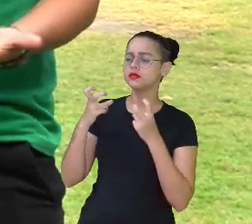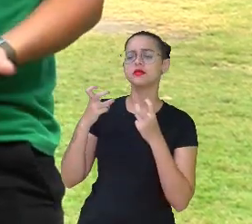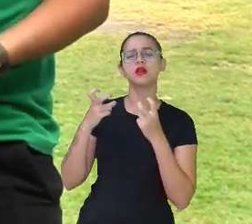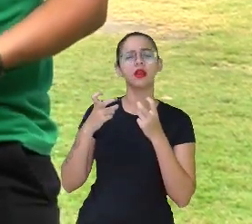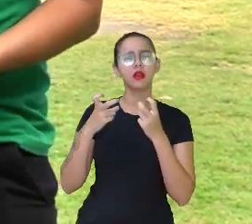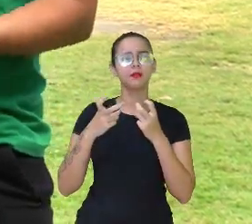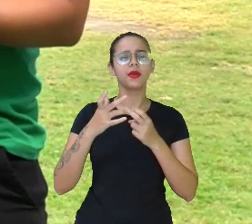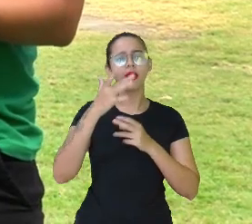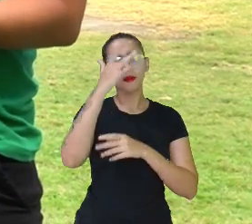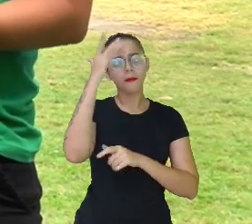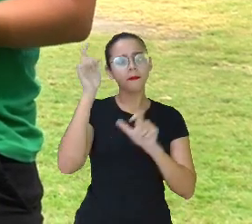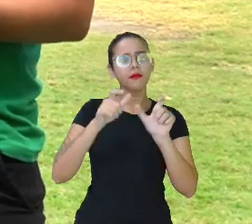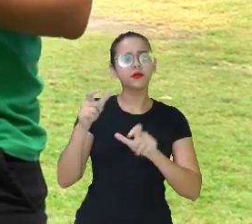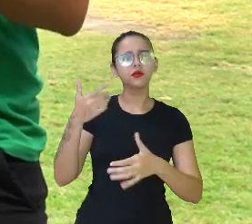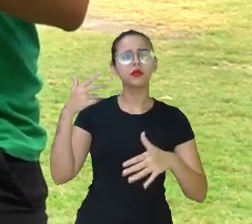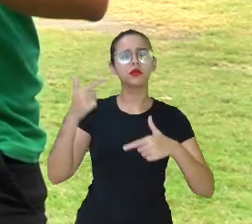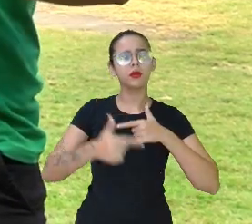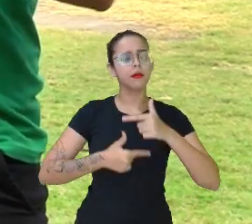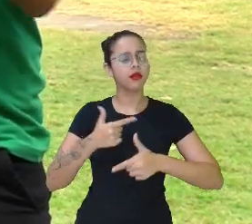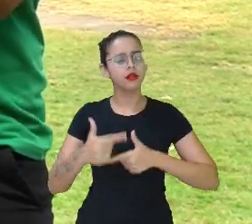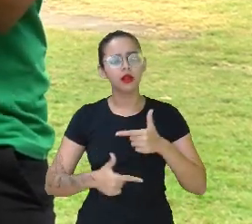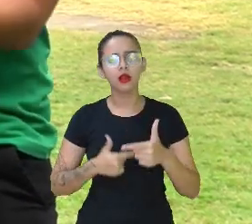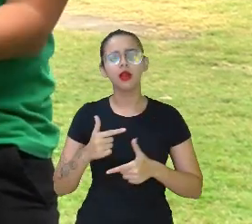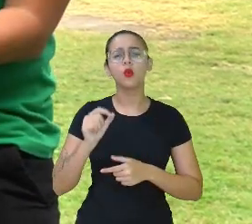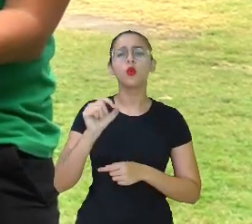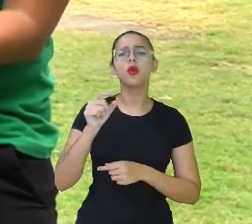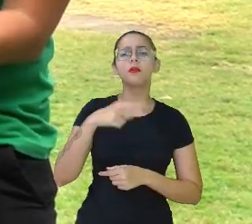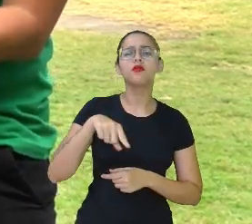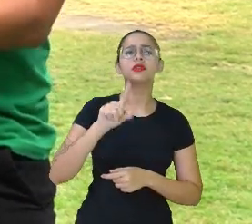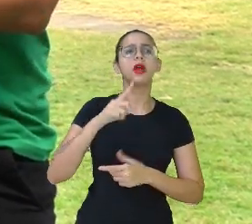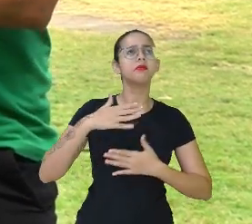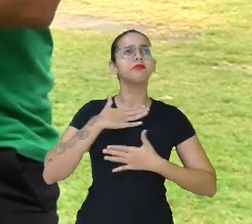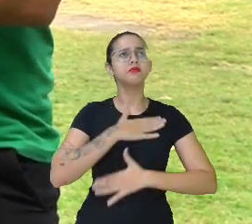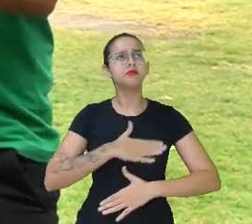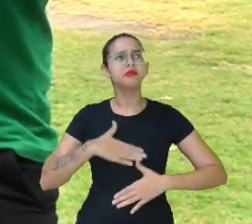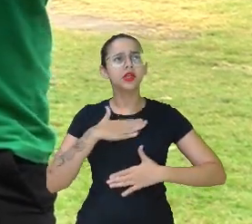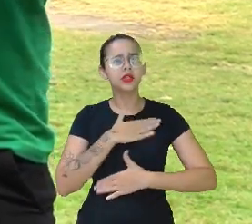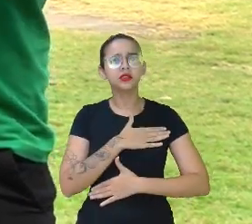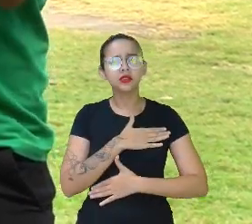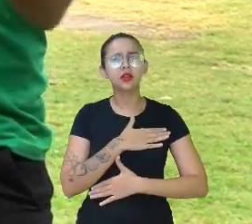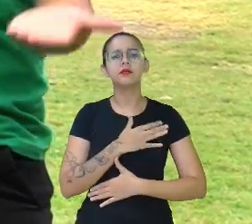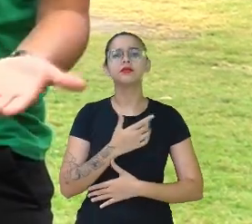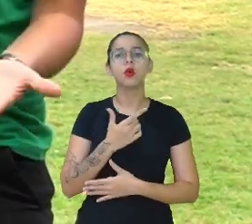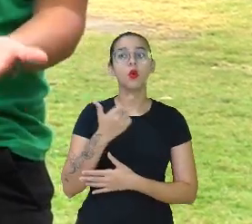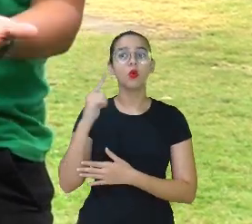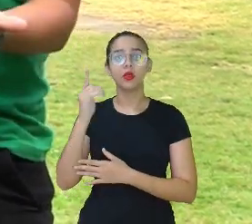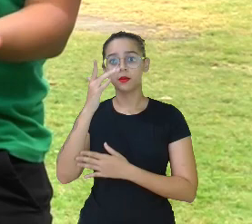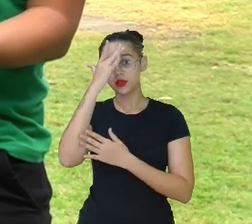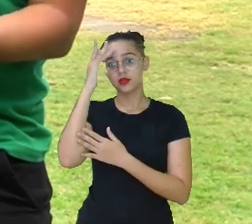observem as pessoas que estão ali trabalhando, né? O que para você é um lazer, né?